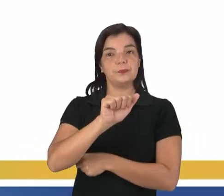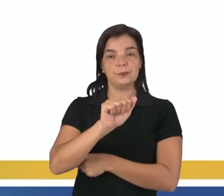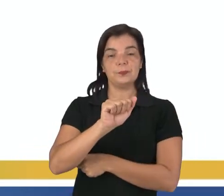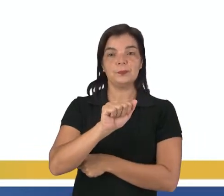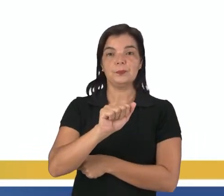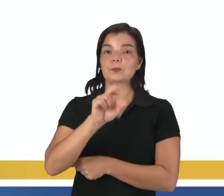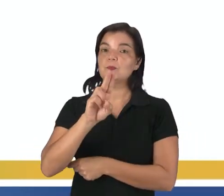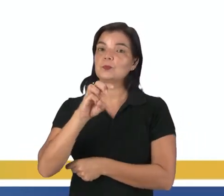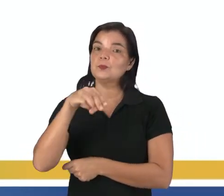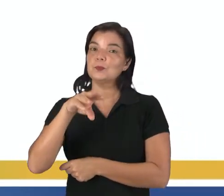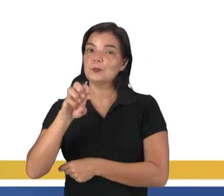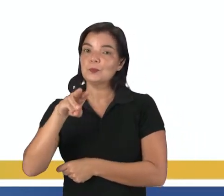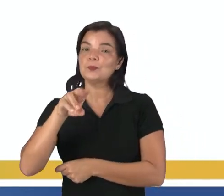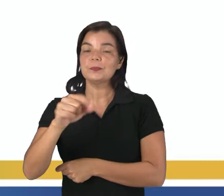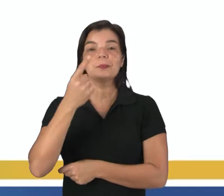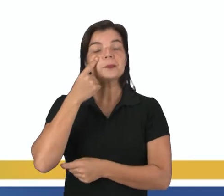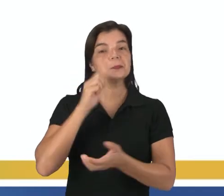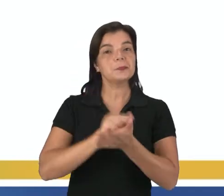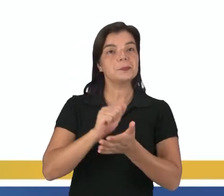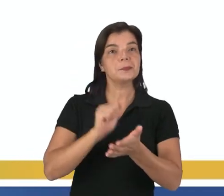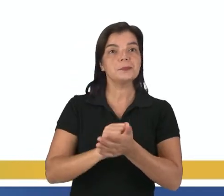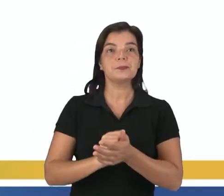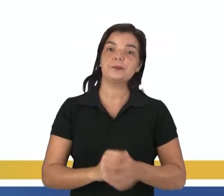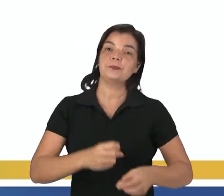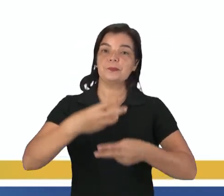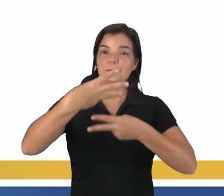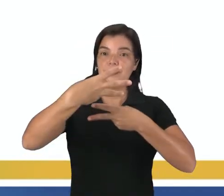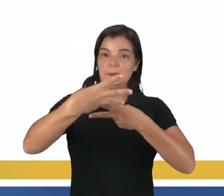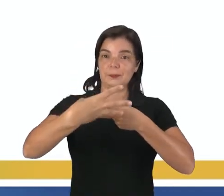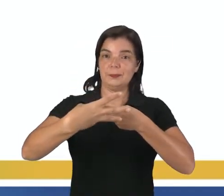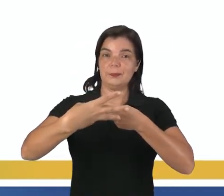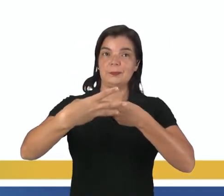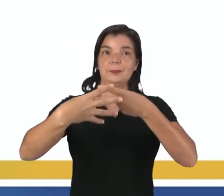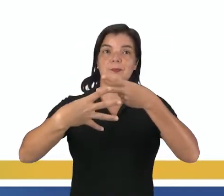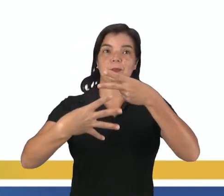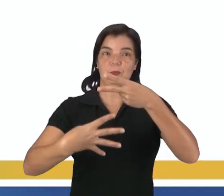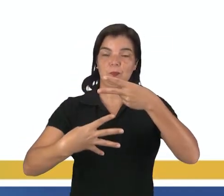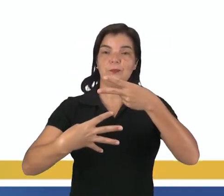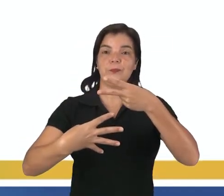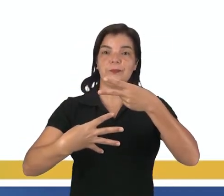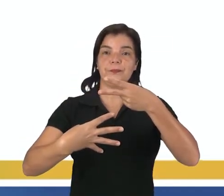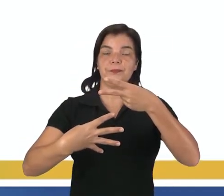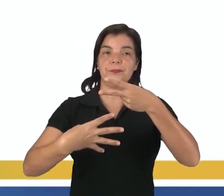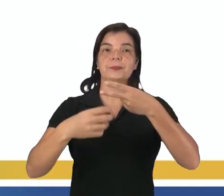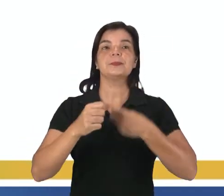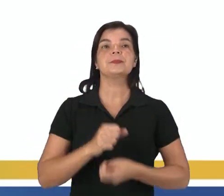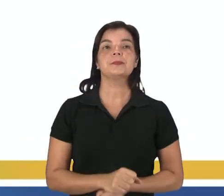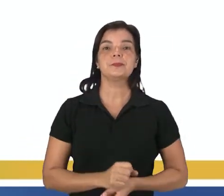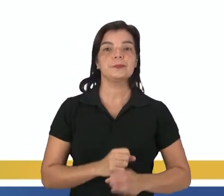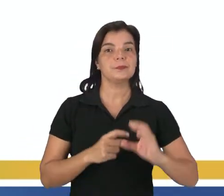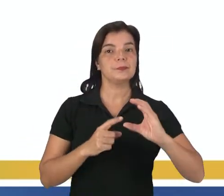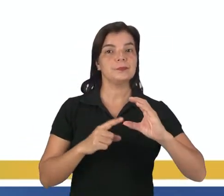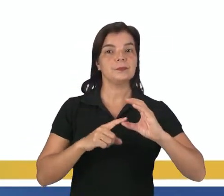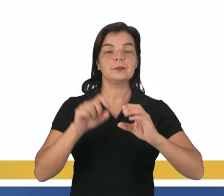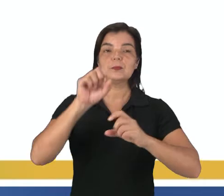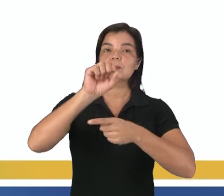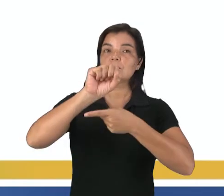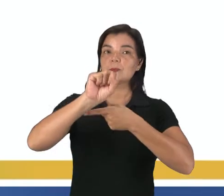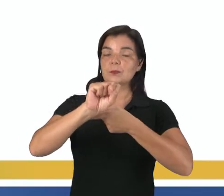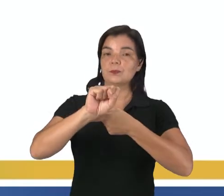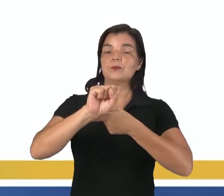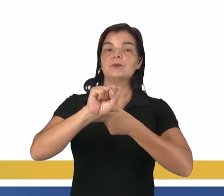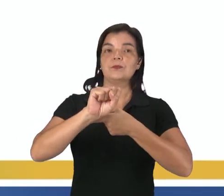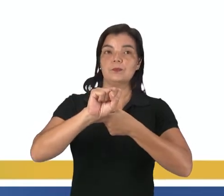um meio, Na letra B, nós temos 3/4, certo? Na letra C, observe que o